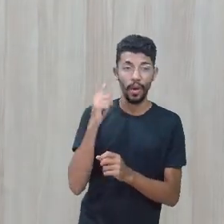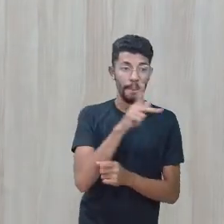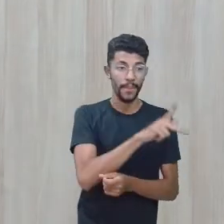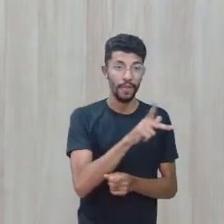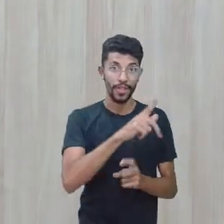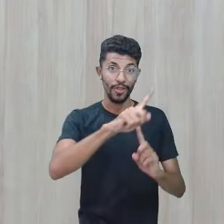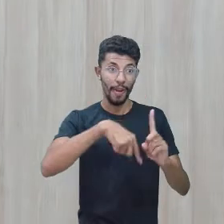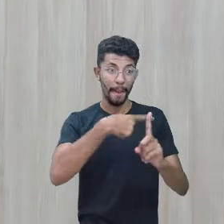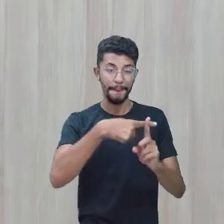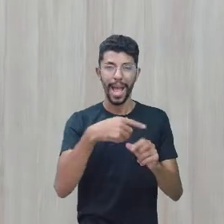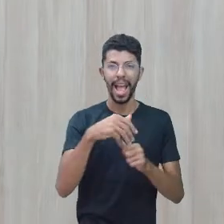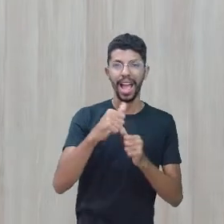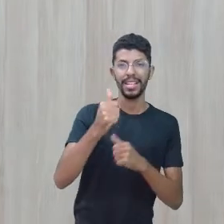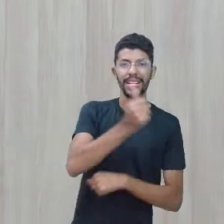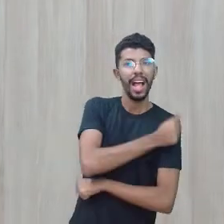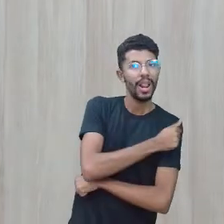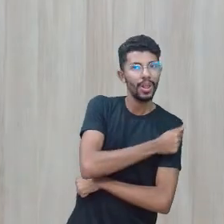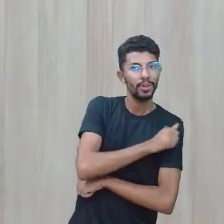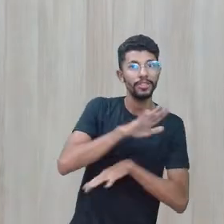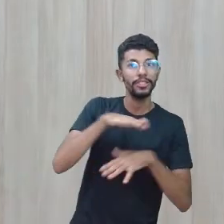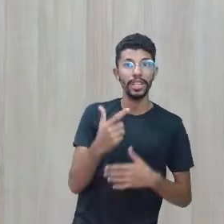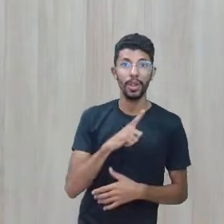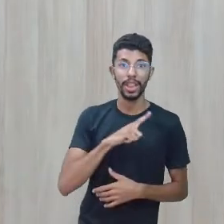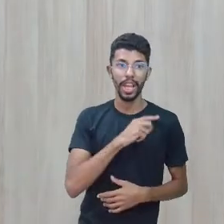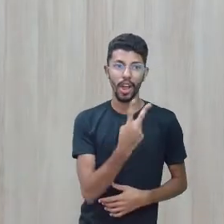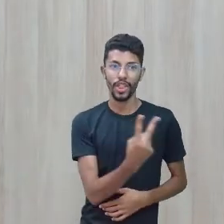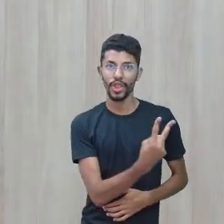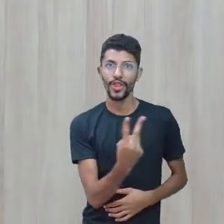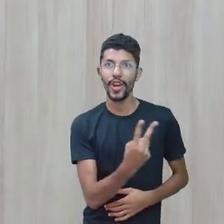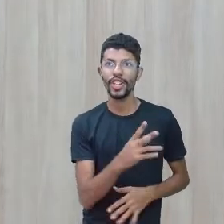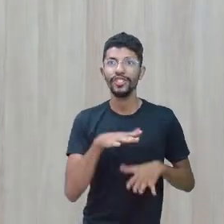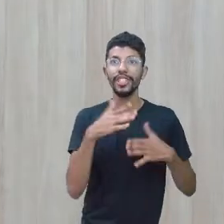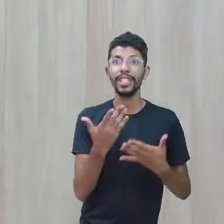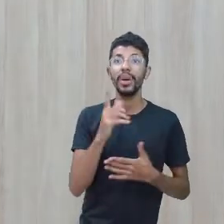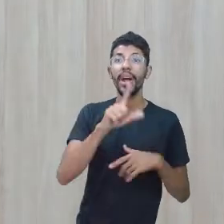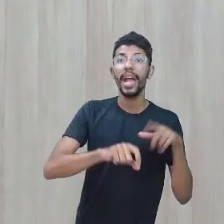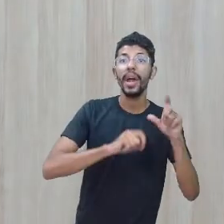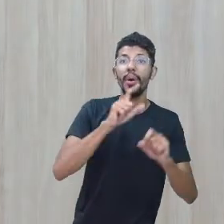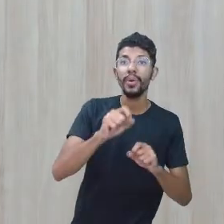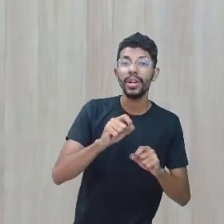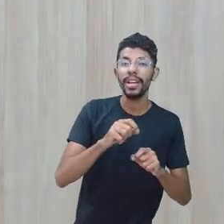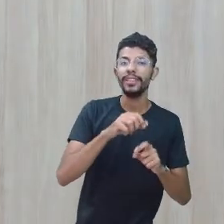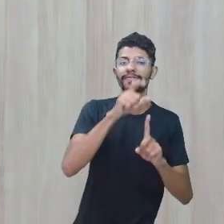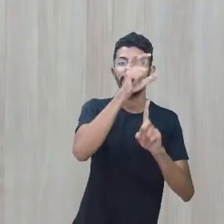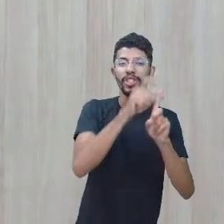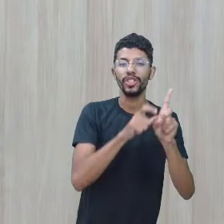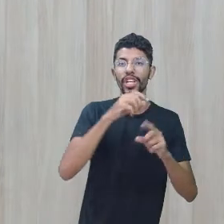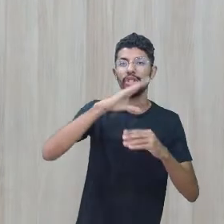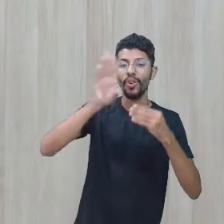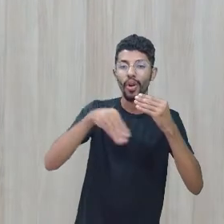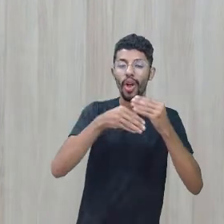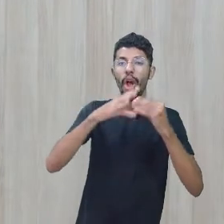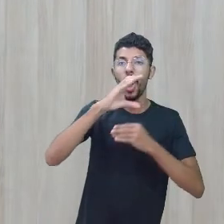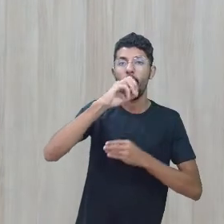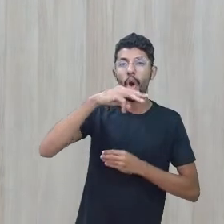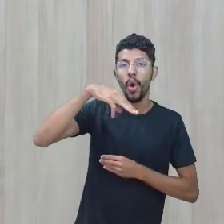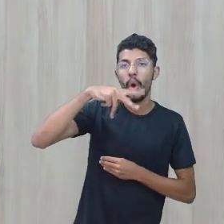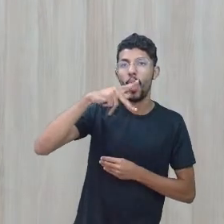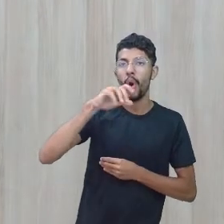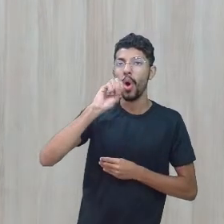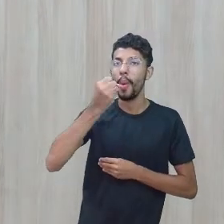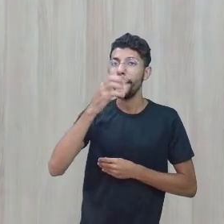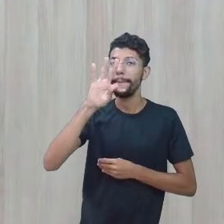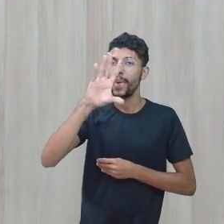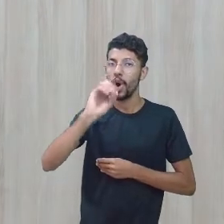e alunos. Então, nós temos dois núcleos e esse sujeito é um sujeito composto. Até aí tudo